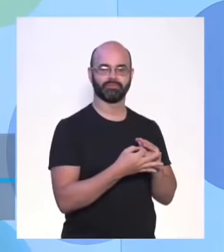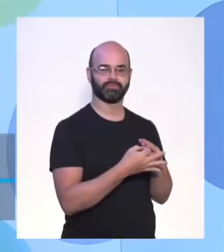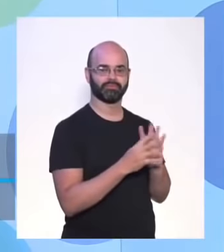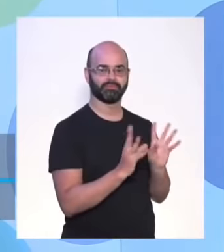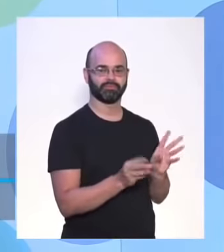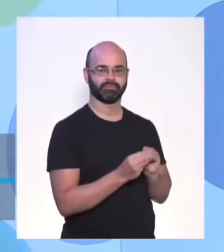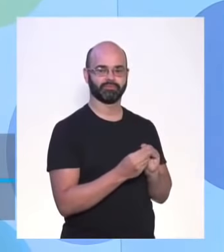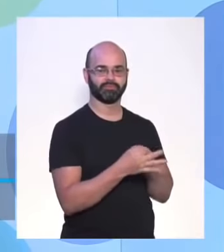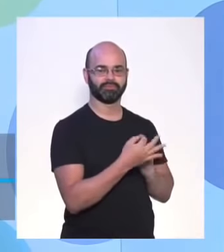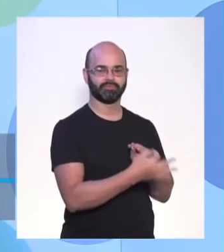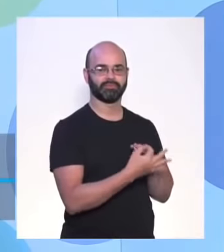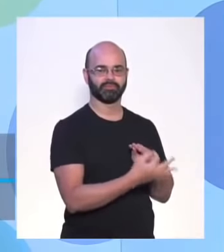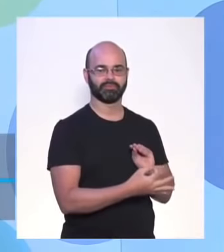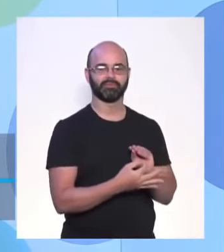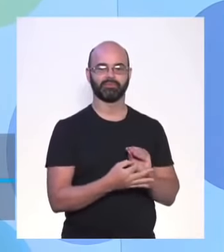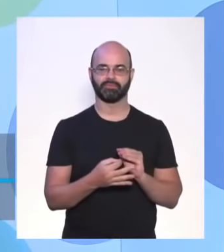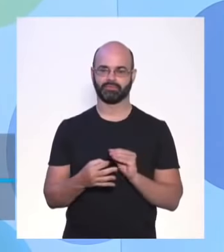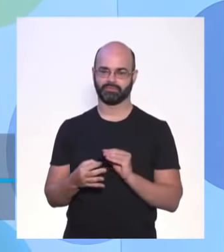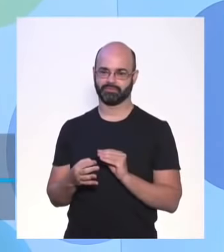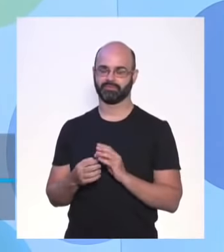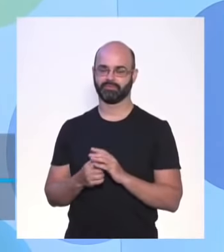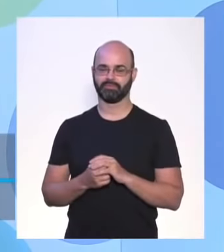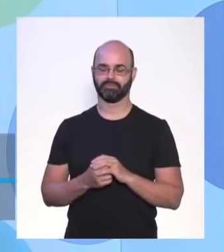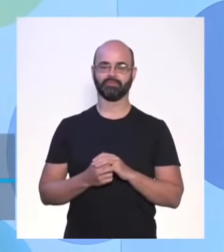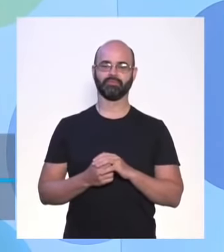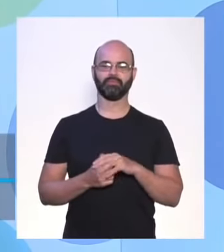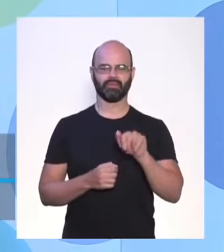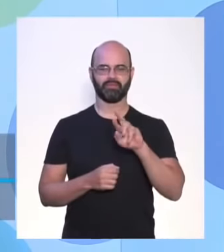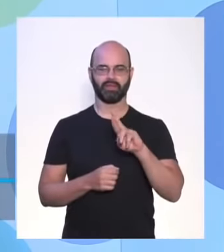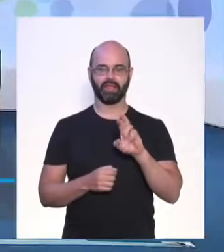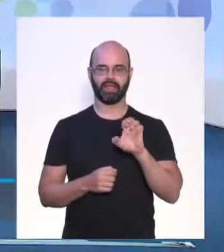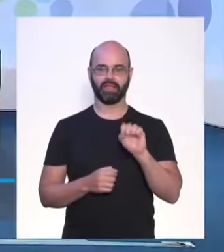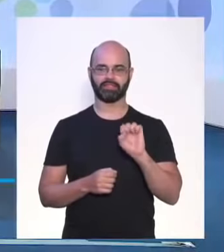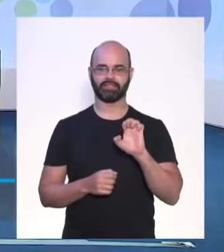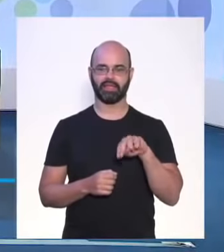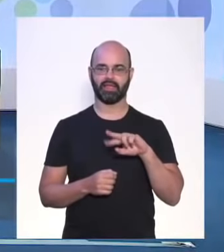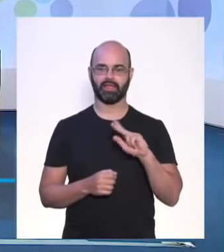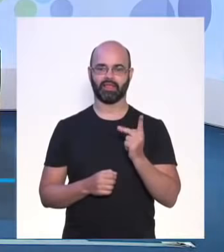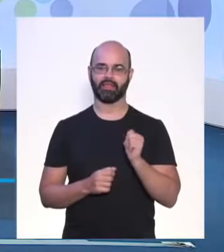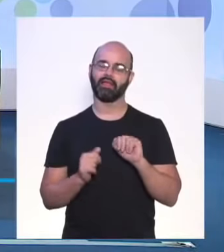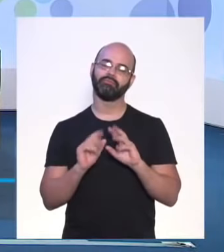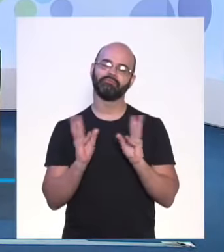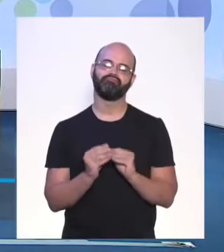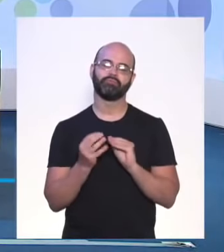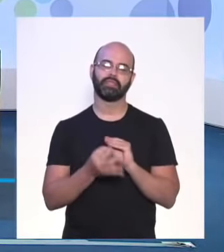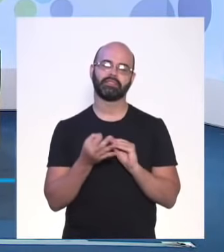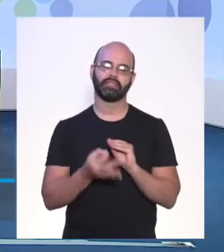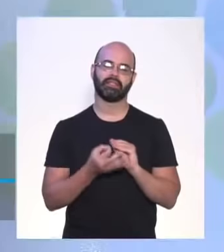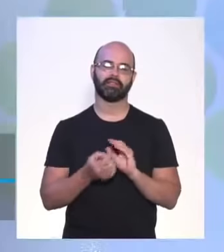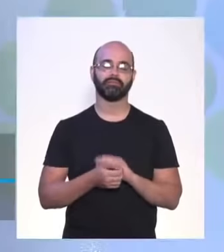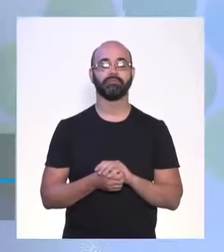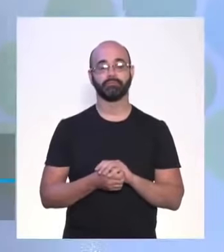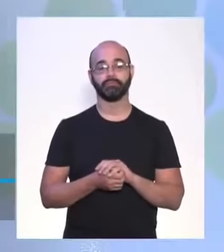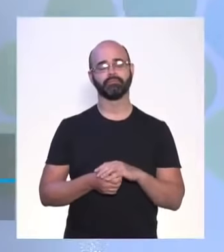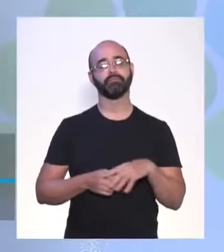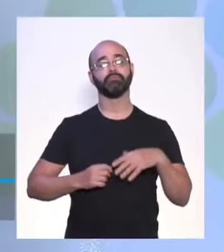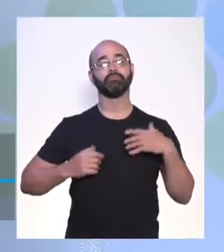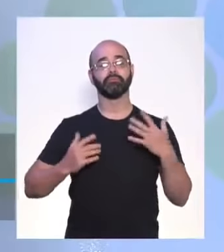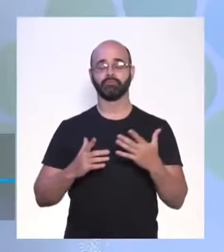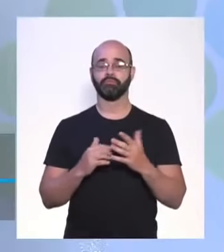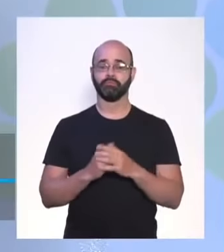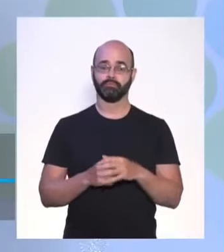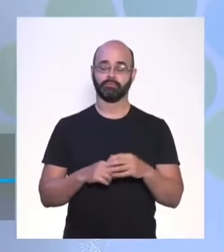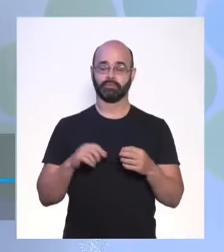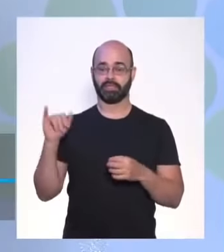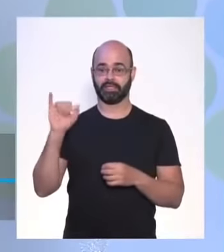Lilo também vamos ver se alguém sabe alguma coisa aqui a gente vai comentando sobre tá bom muito bom temos